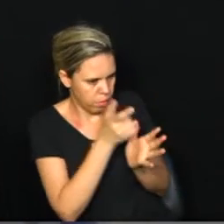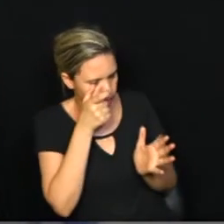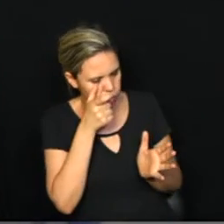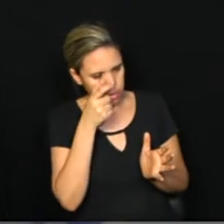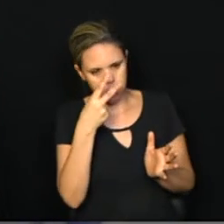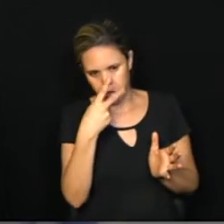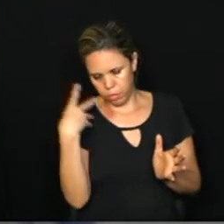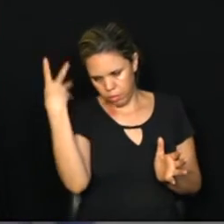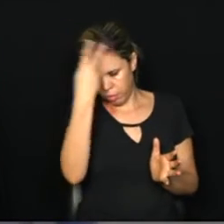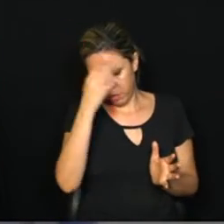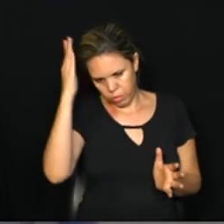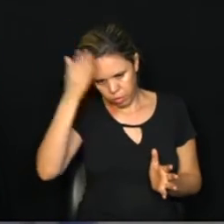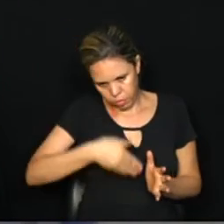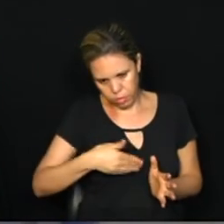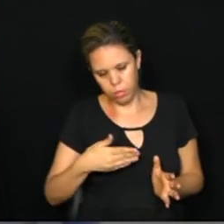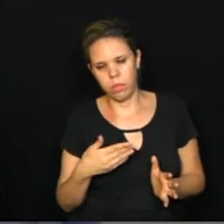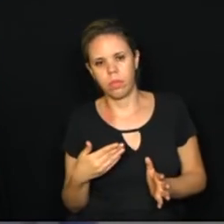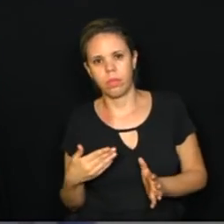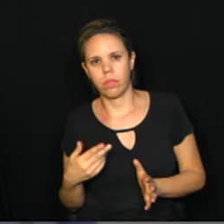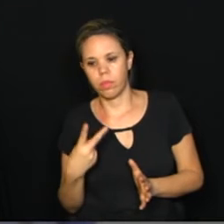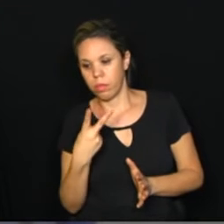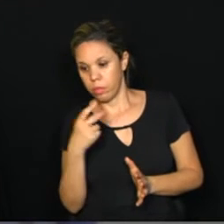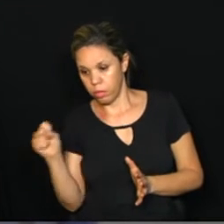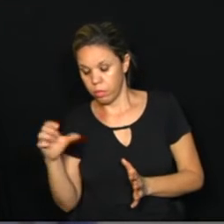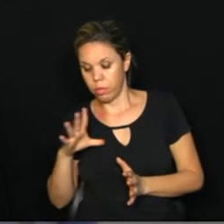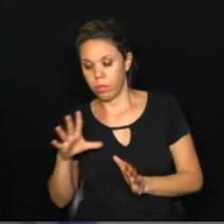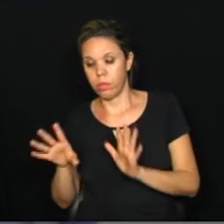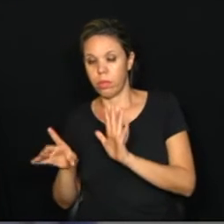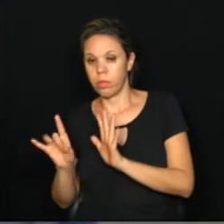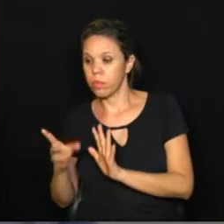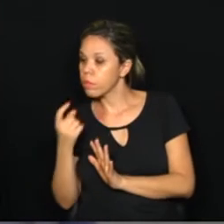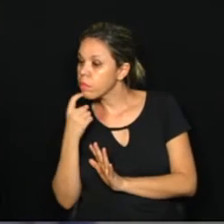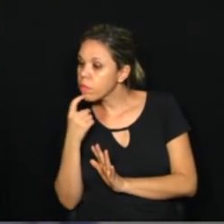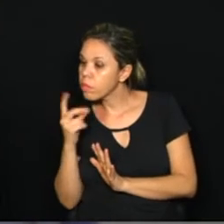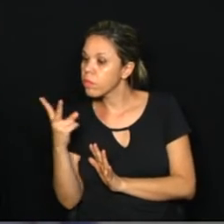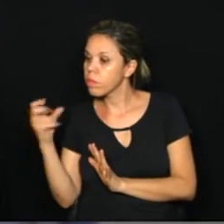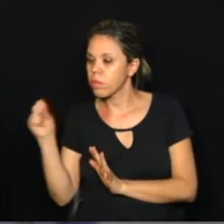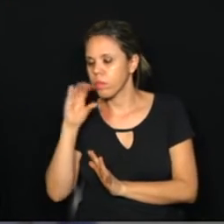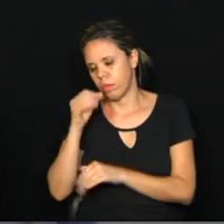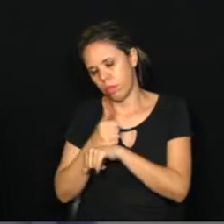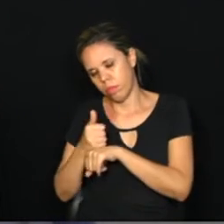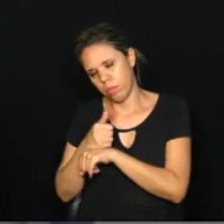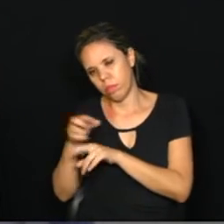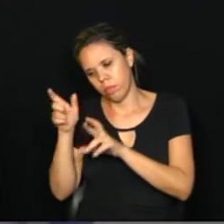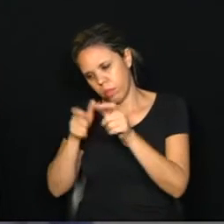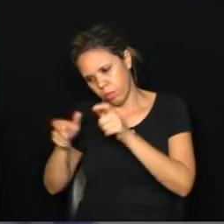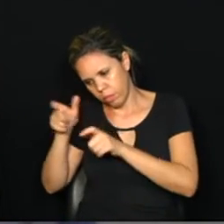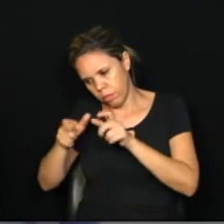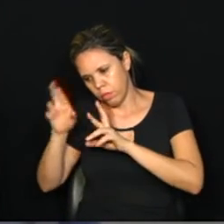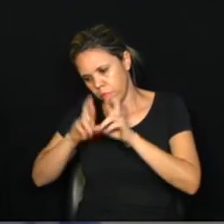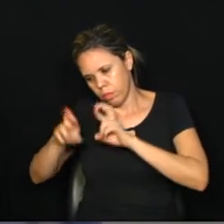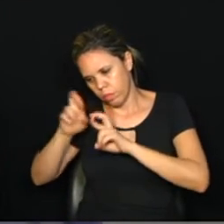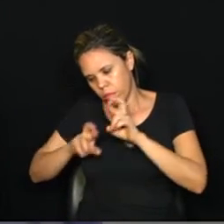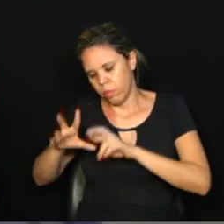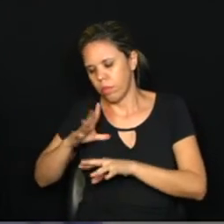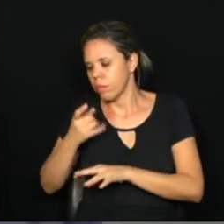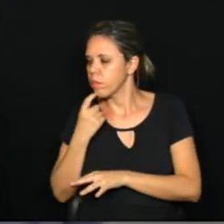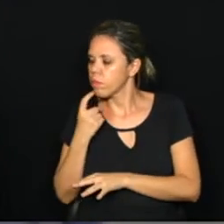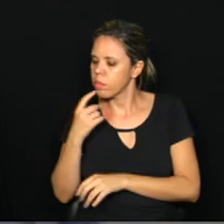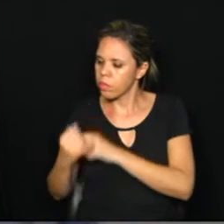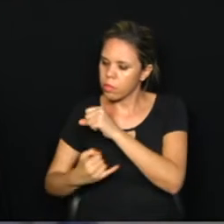horas. Especificamente, 28 são só para a cidade de Campinas. Eles monitoram a cidade de Campinas. Tem um